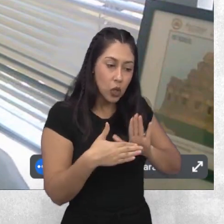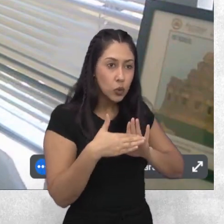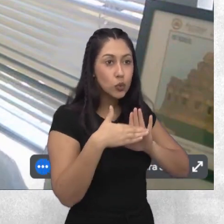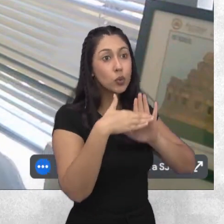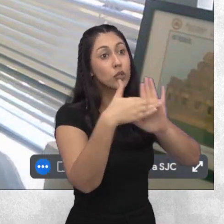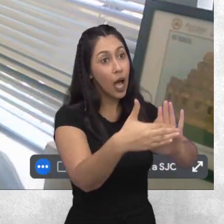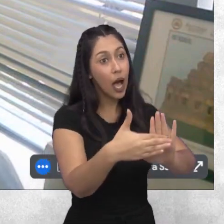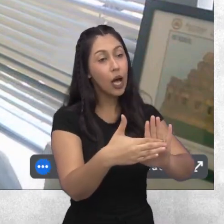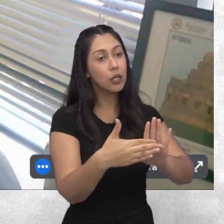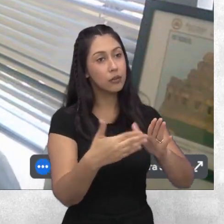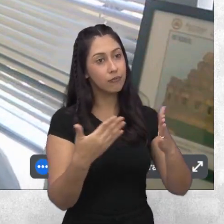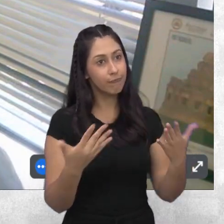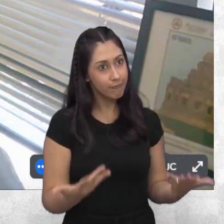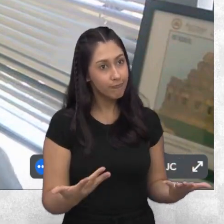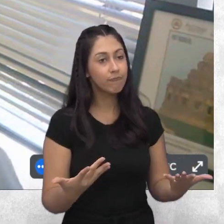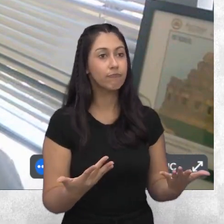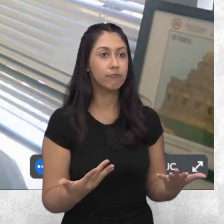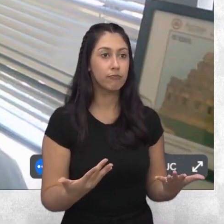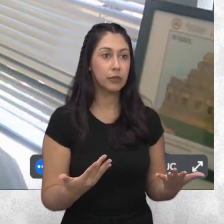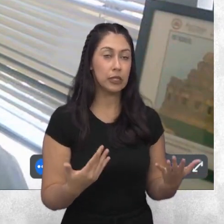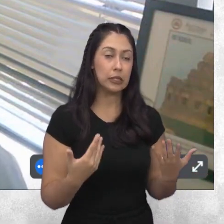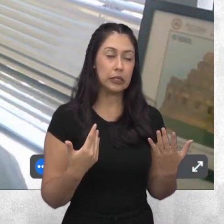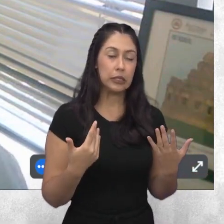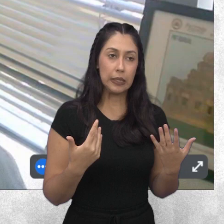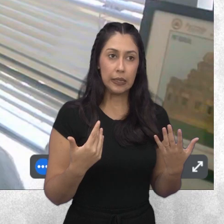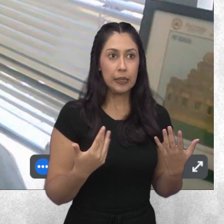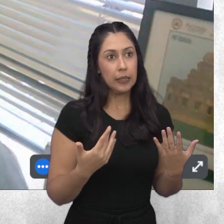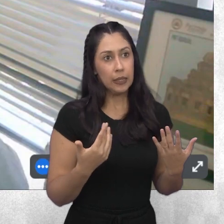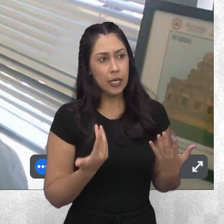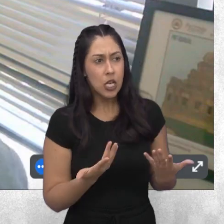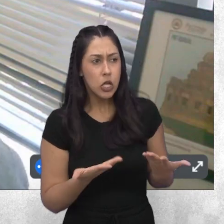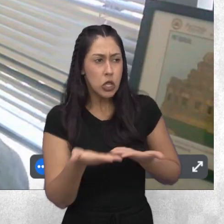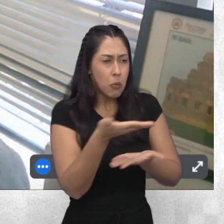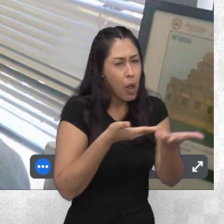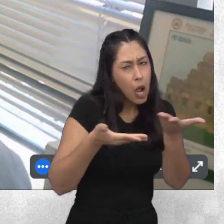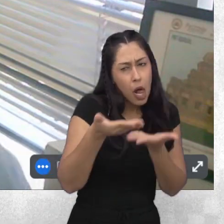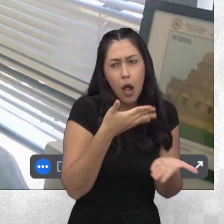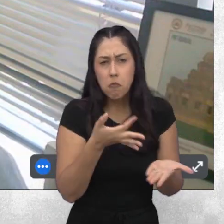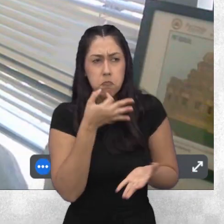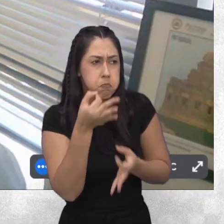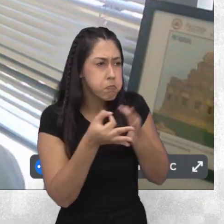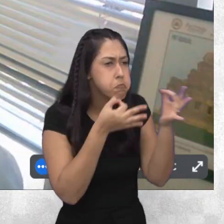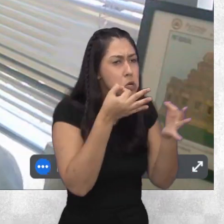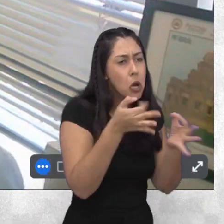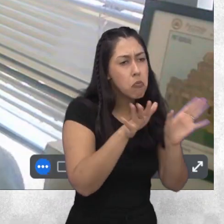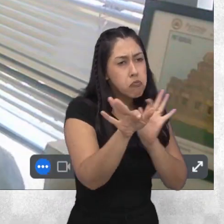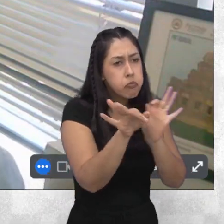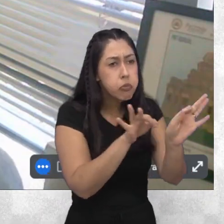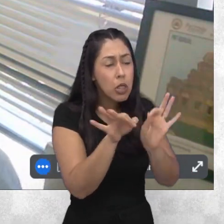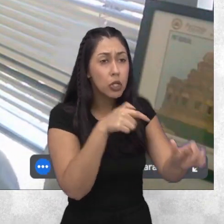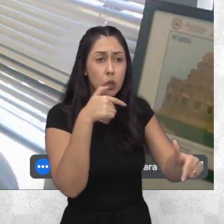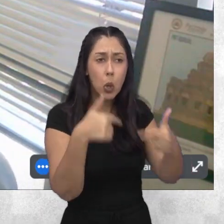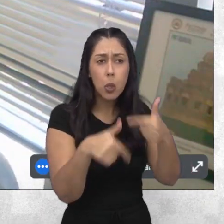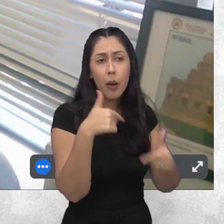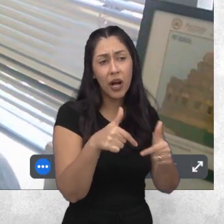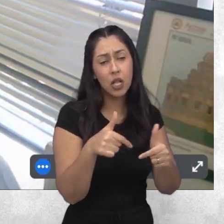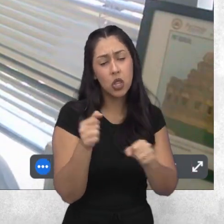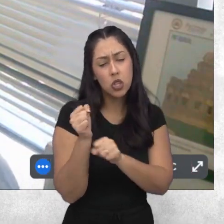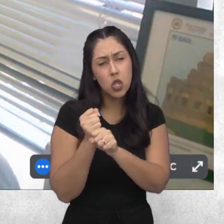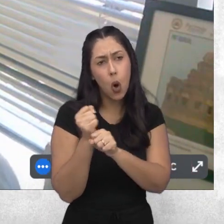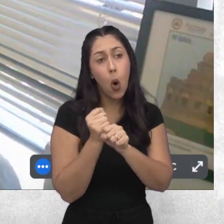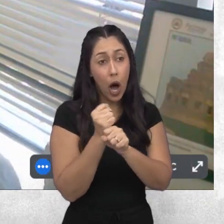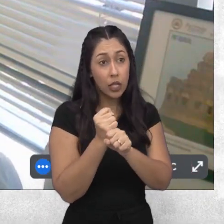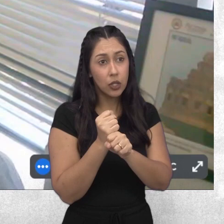nós gostaríamos de trabalhar. Então, a partir desse feedback, se faz um plano de trabalho. Ao longo do ano, são mais de